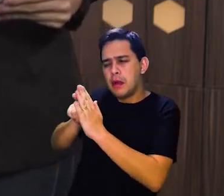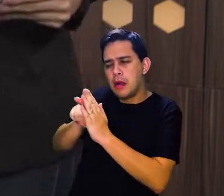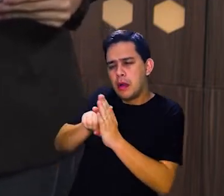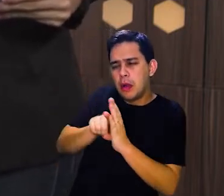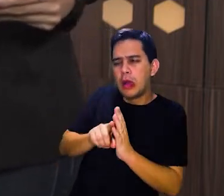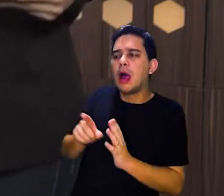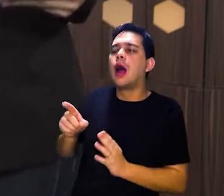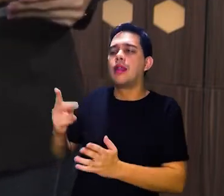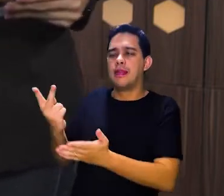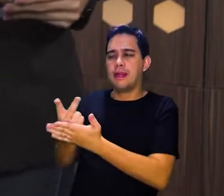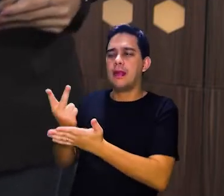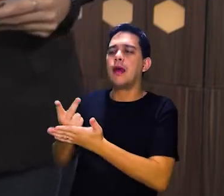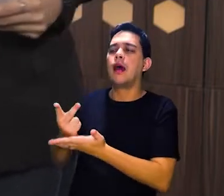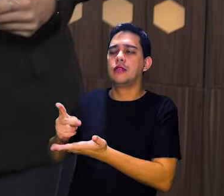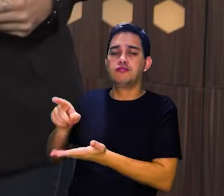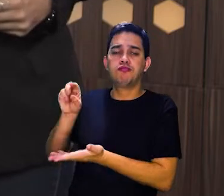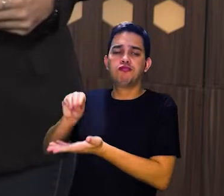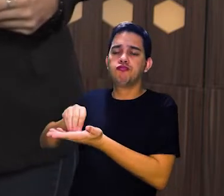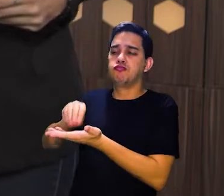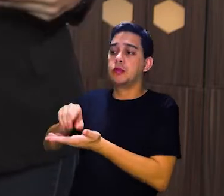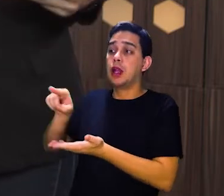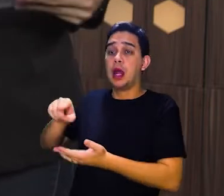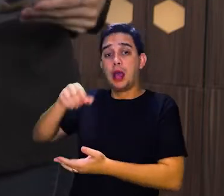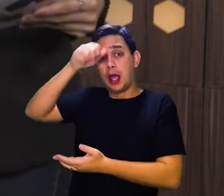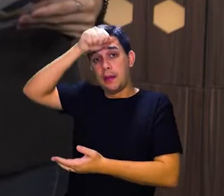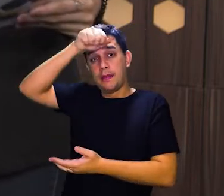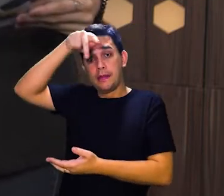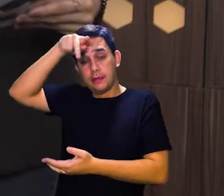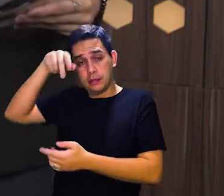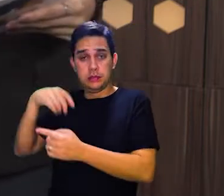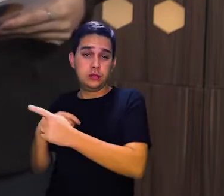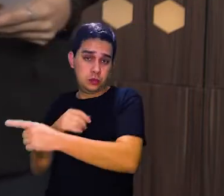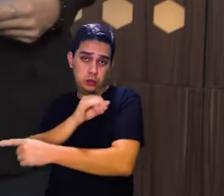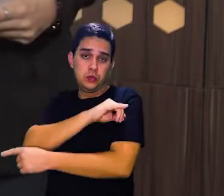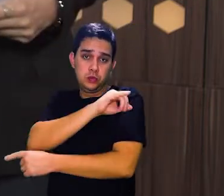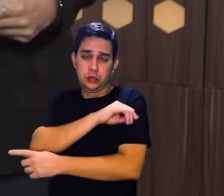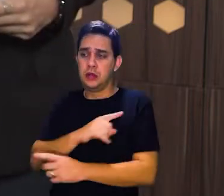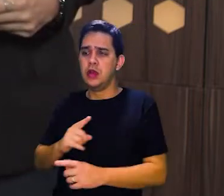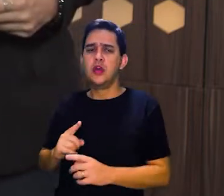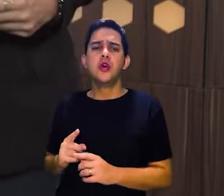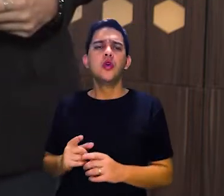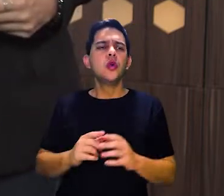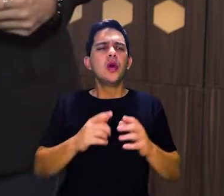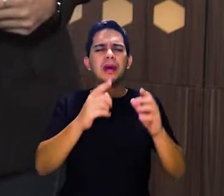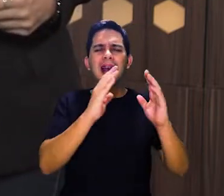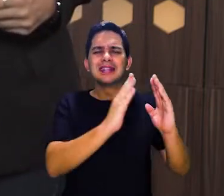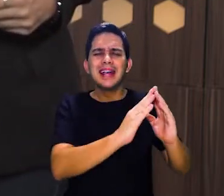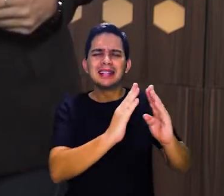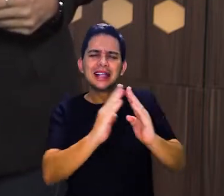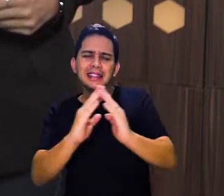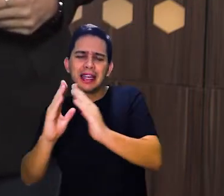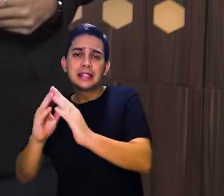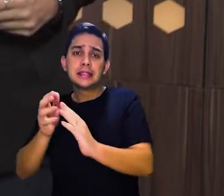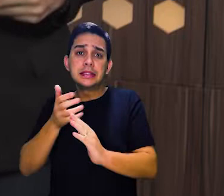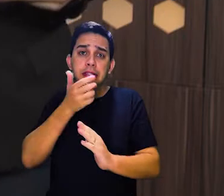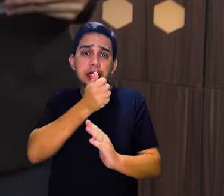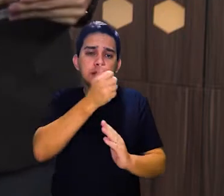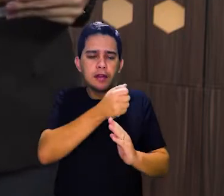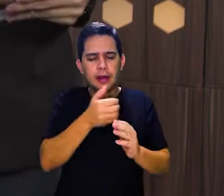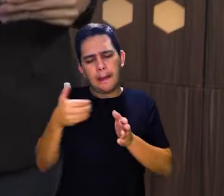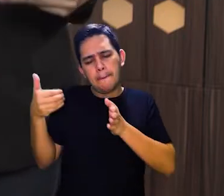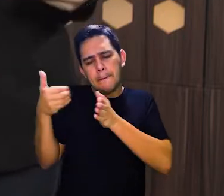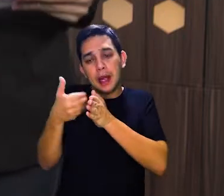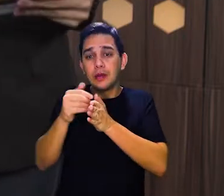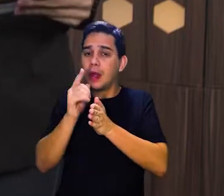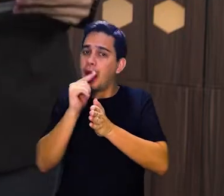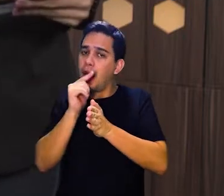do Rio de Janeiro em relação à administração dos postos de salvamento localizados na orla do Recreio dos Bandeirantes. O